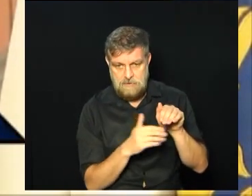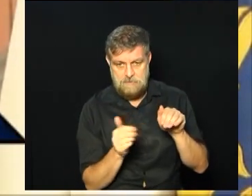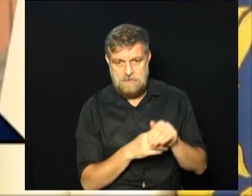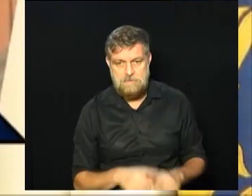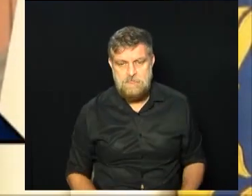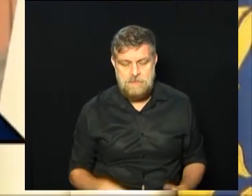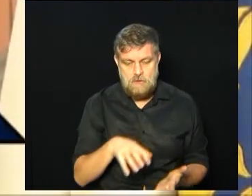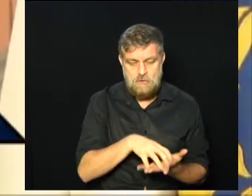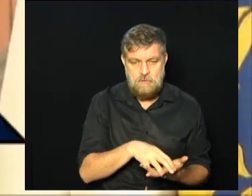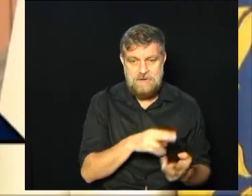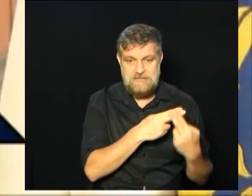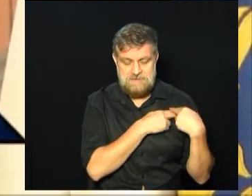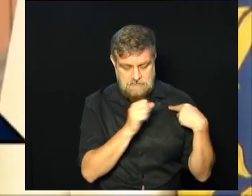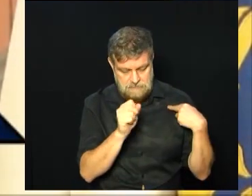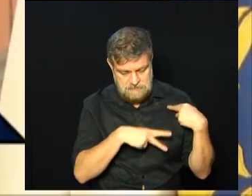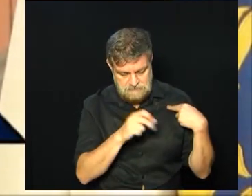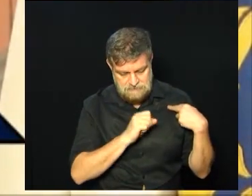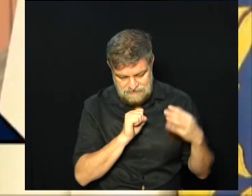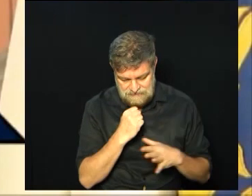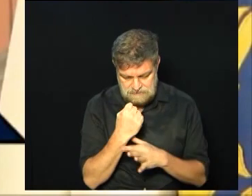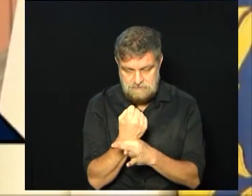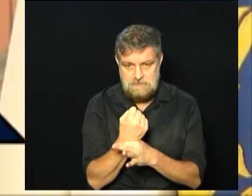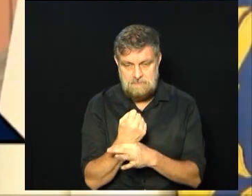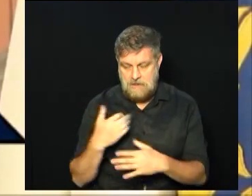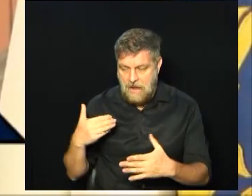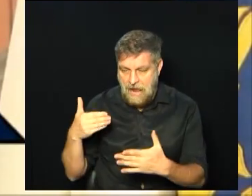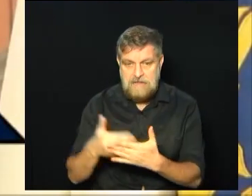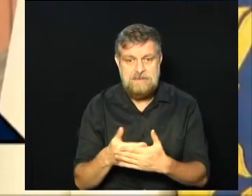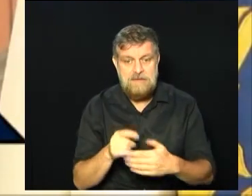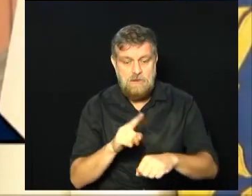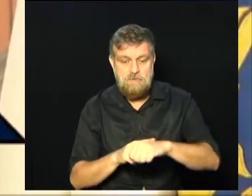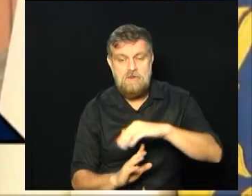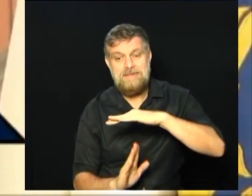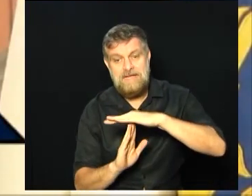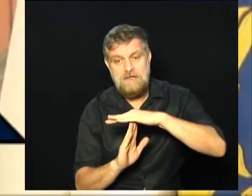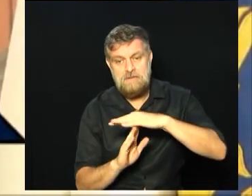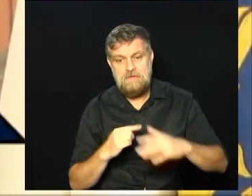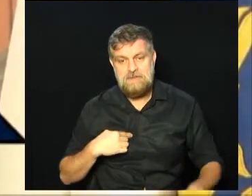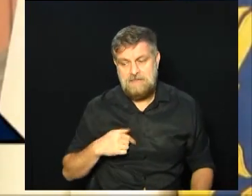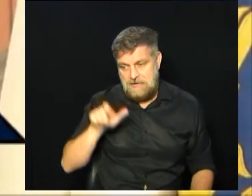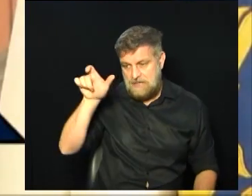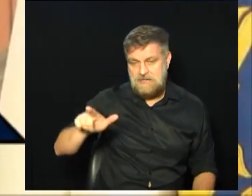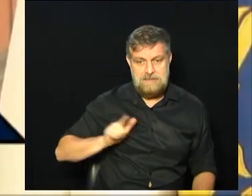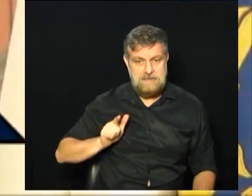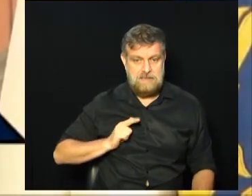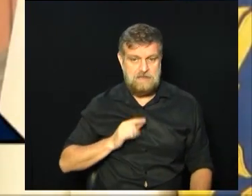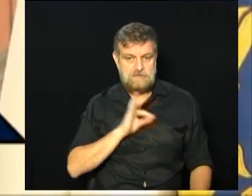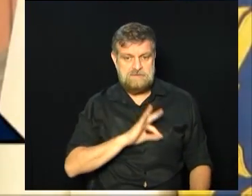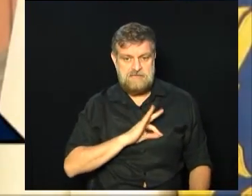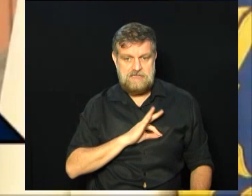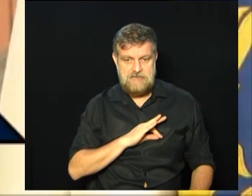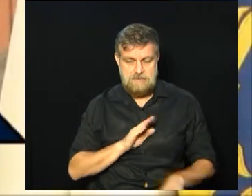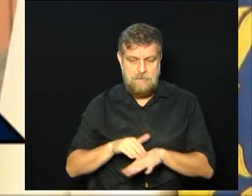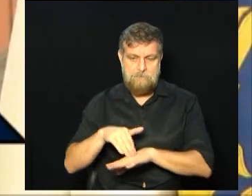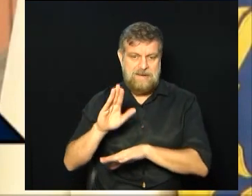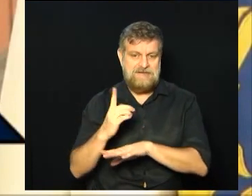vai garantir a aposentadoria dele até esse valor. Eventualmente, se ele tiver um cargo superior, ganhar mais do que